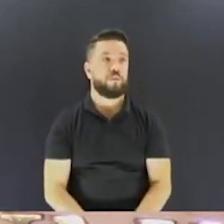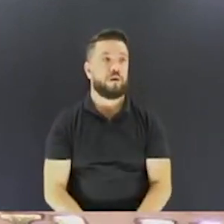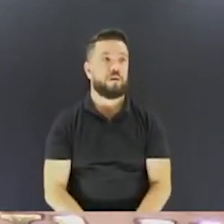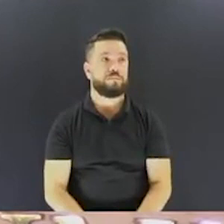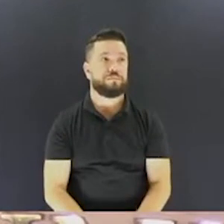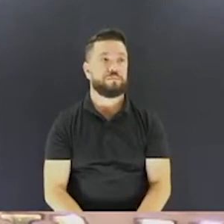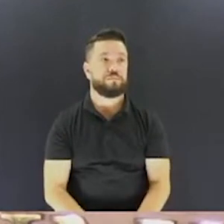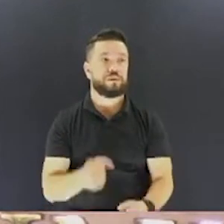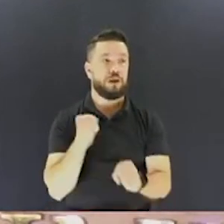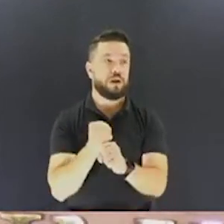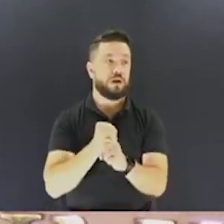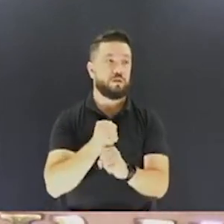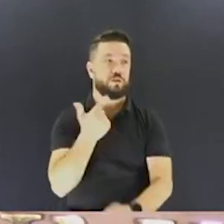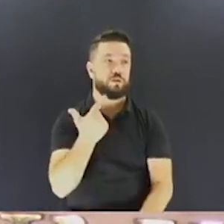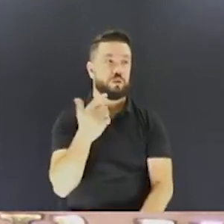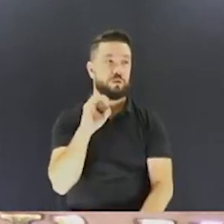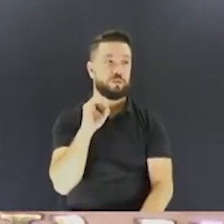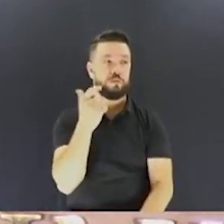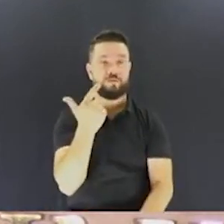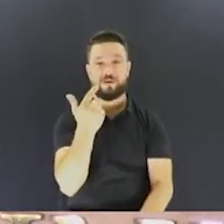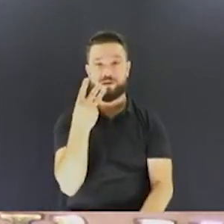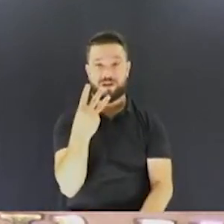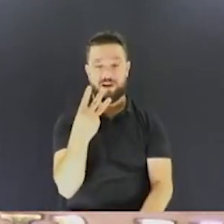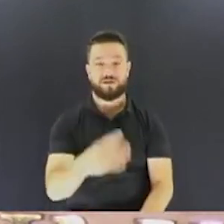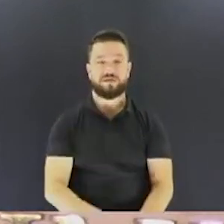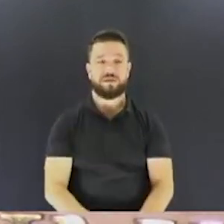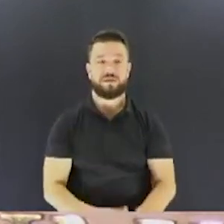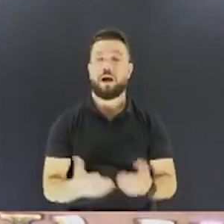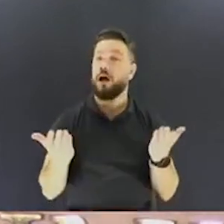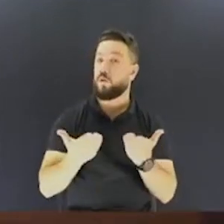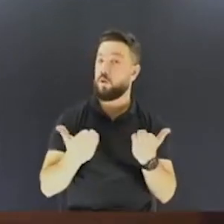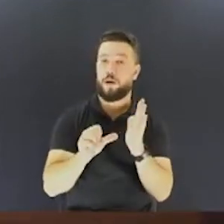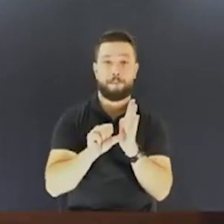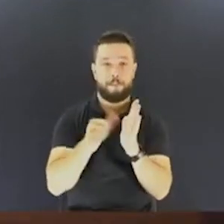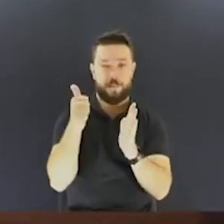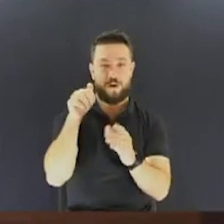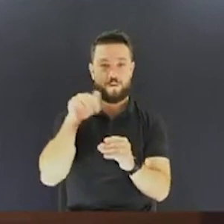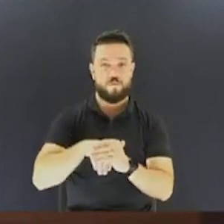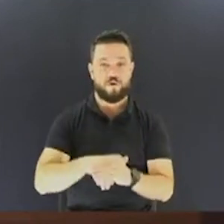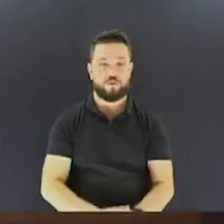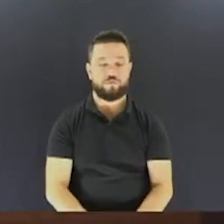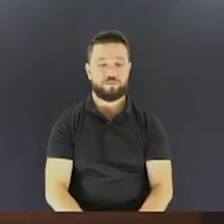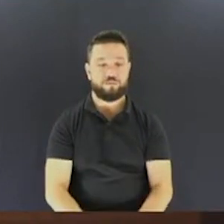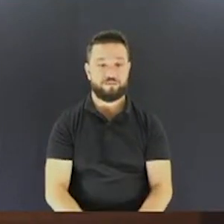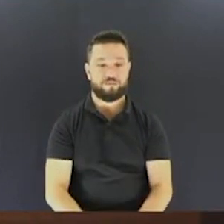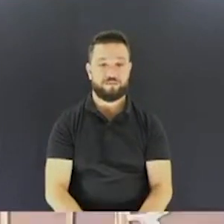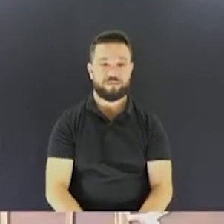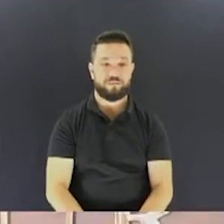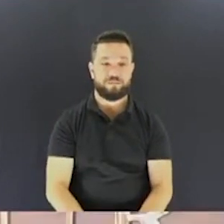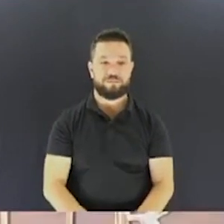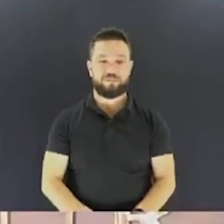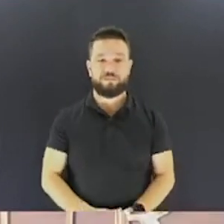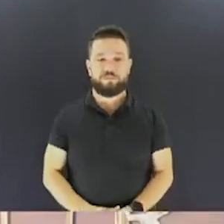32/33/2023, votação global e simbólica, aprovação maioria simples, primeiro turno. Bom dia, presidente. Antes de eu